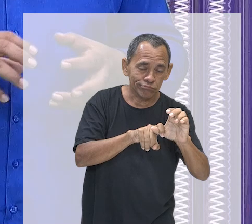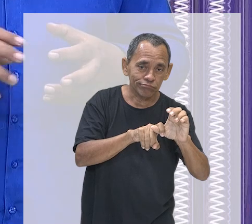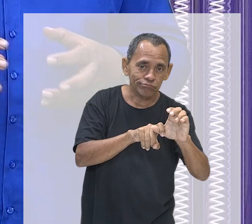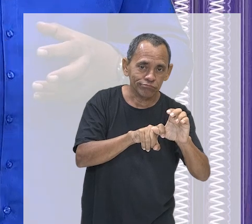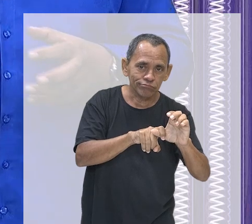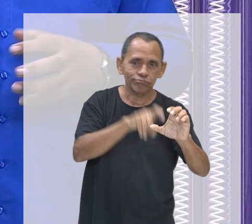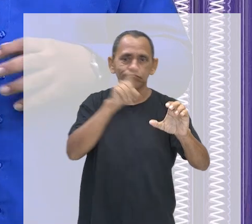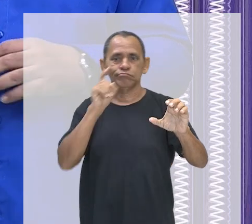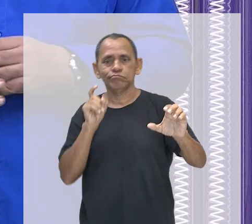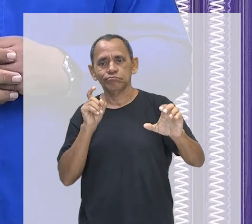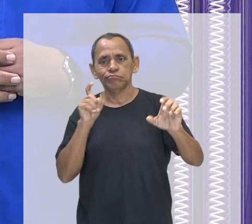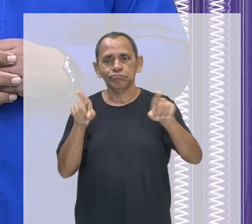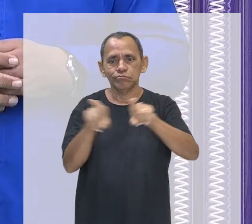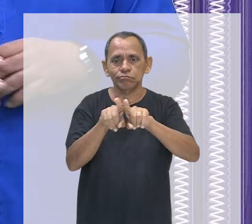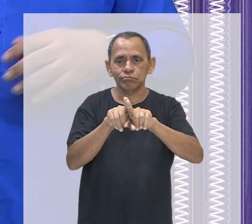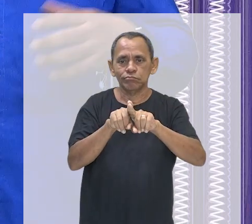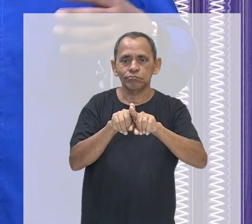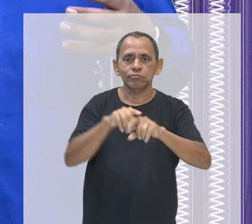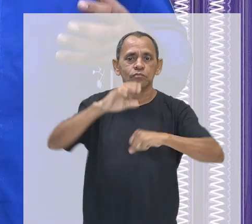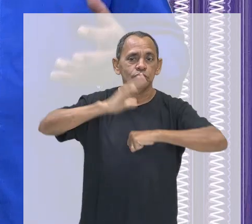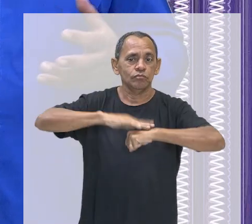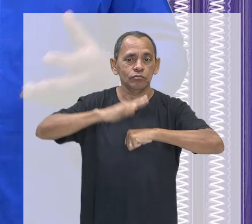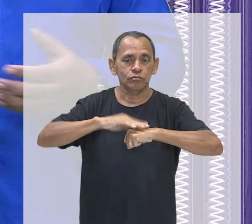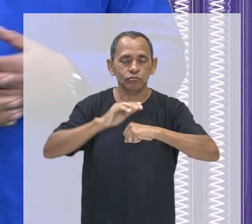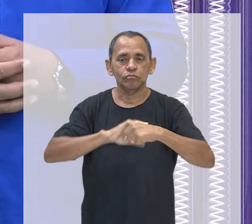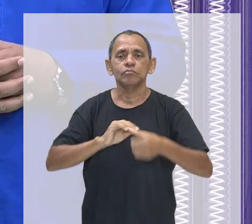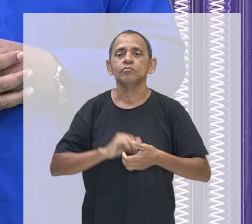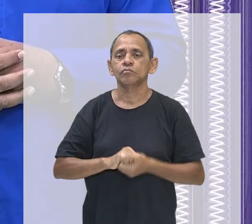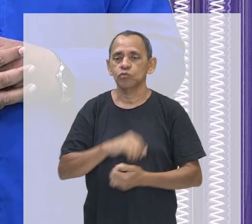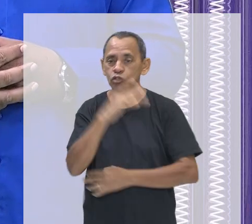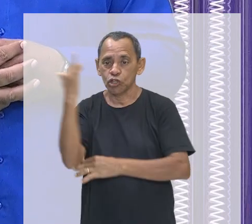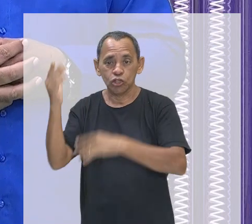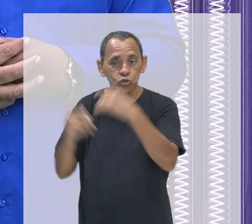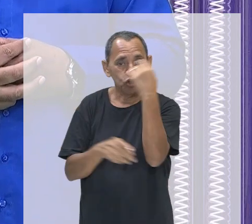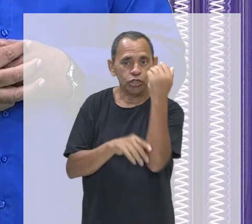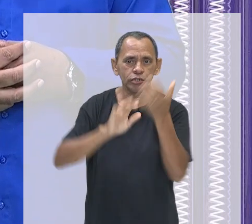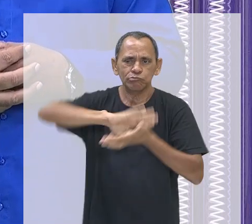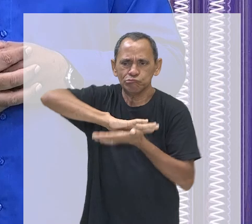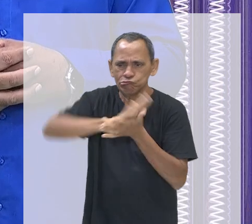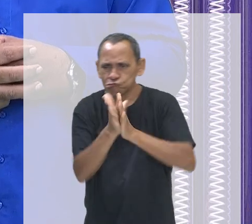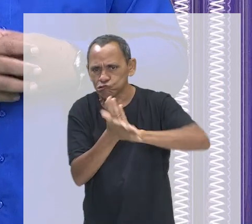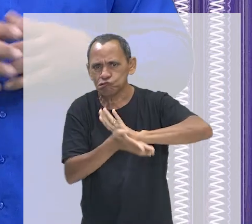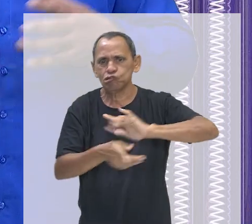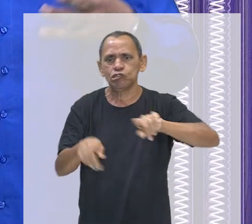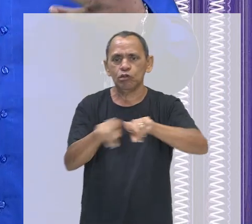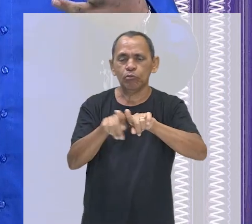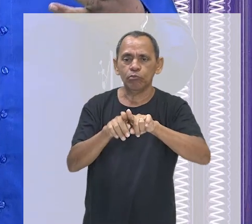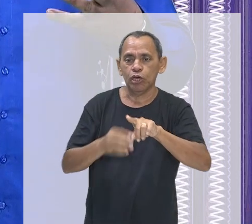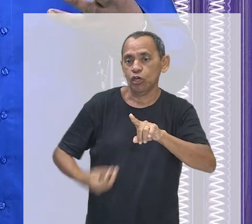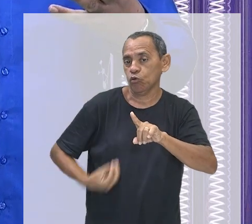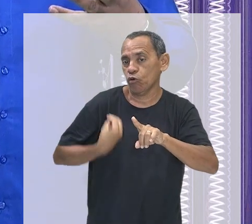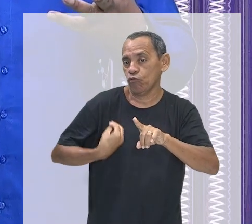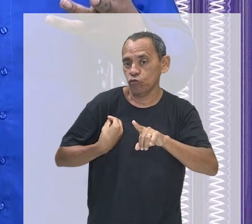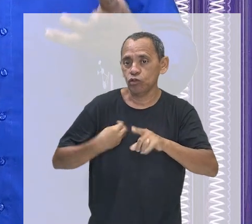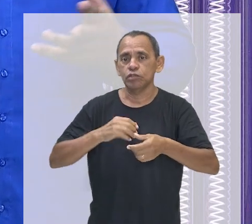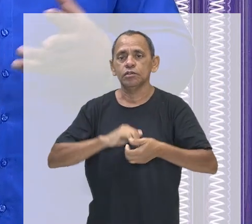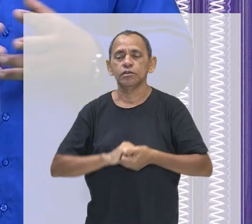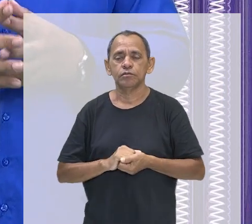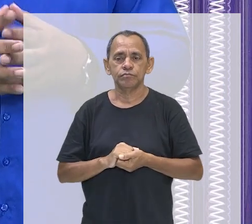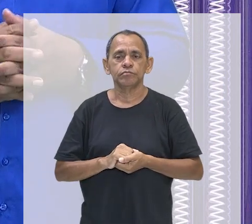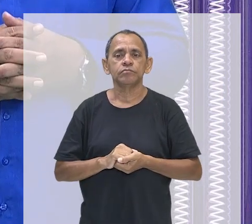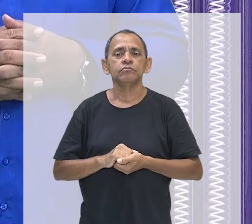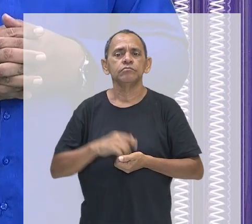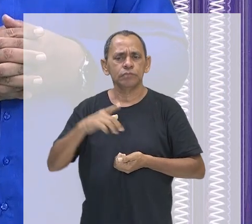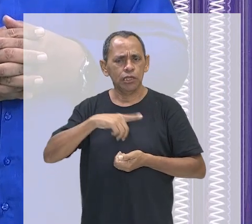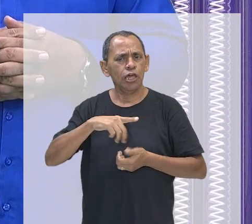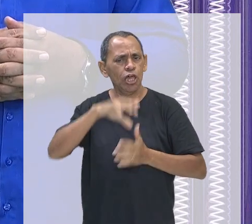A destruição da natureza, que se opõe aos cuidados com a vida. Né? Nós temos uma